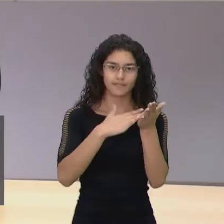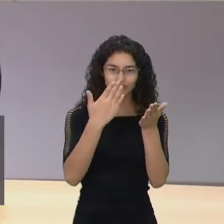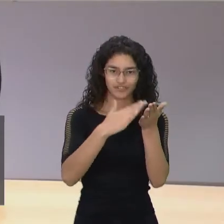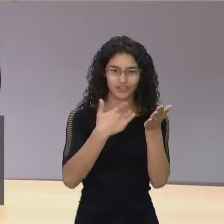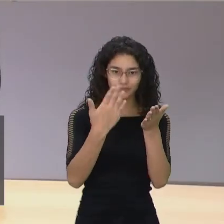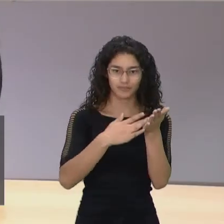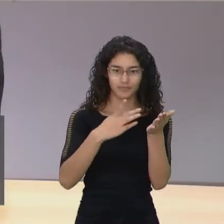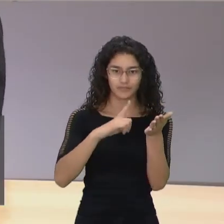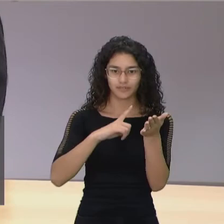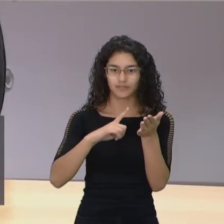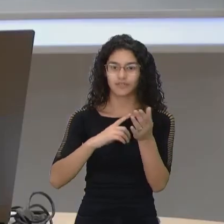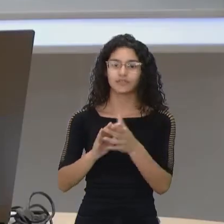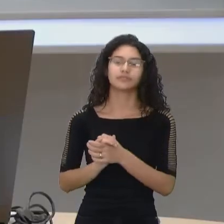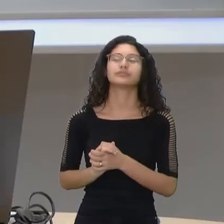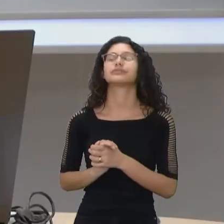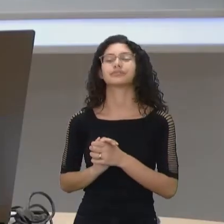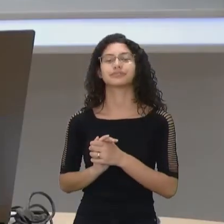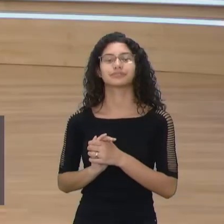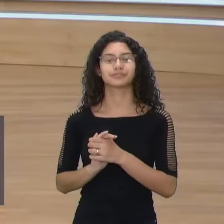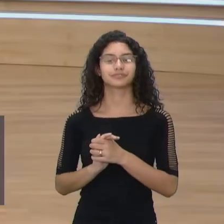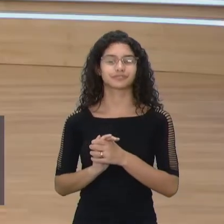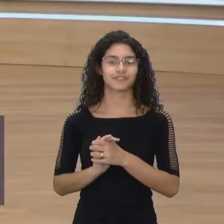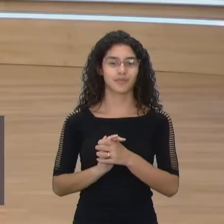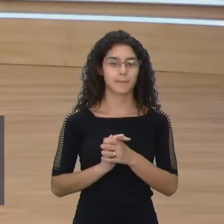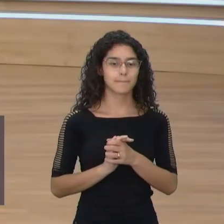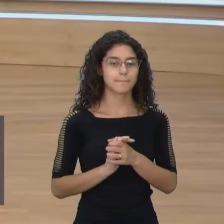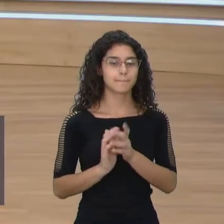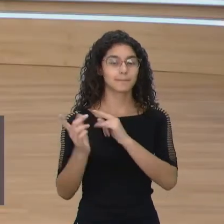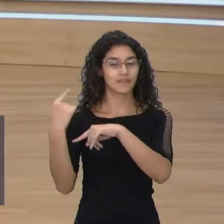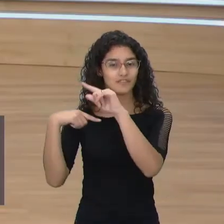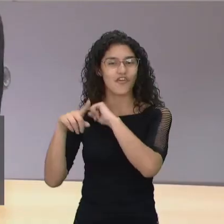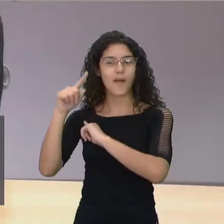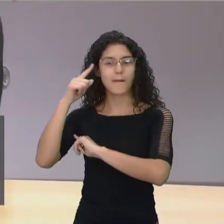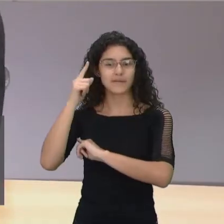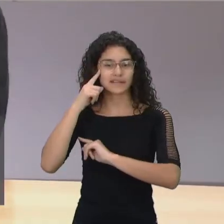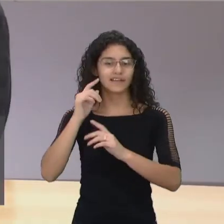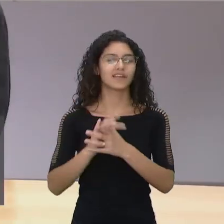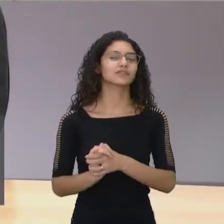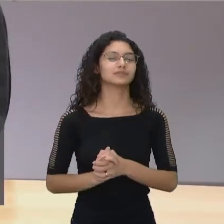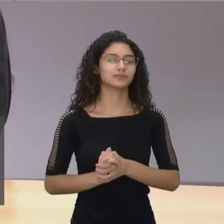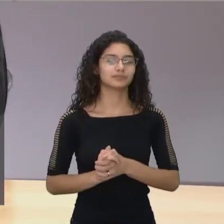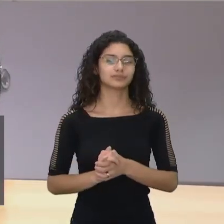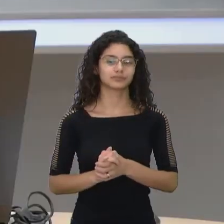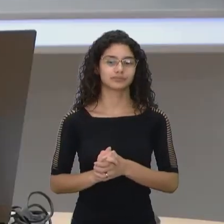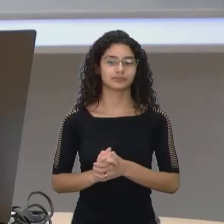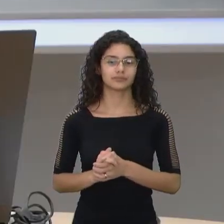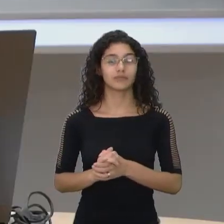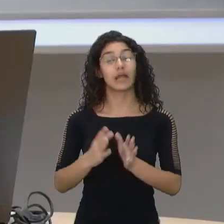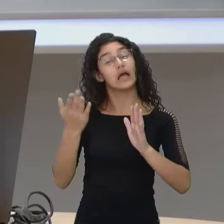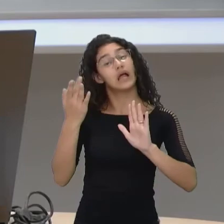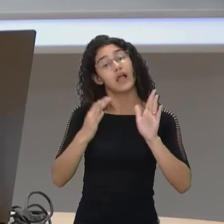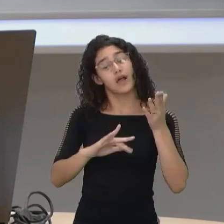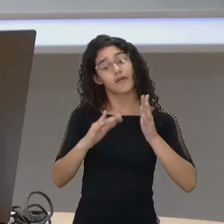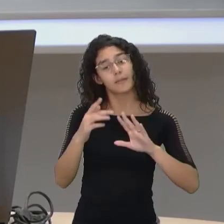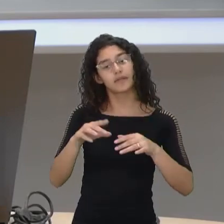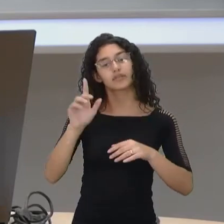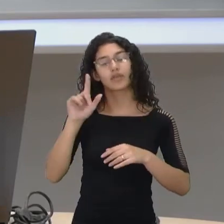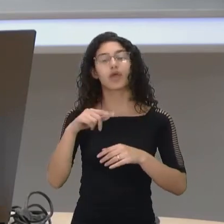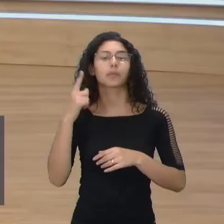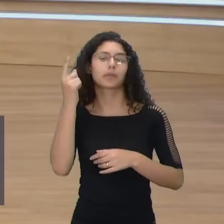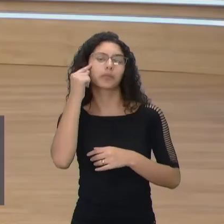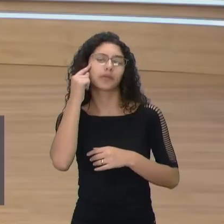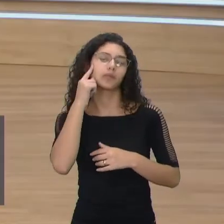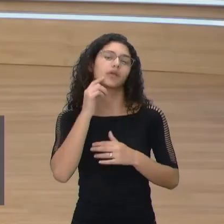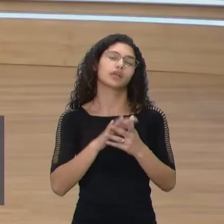passatempo? Certamente. Você tem que desenvolver, assim, você tem que, sabe, pensar a charada, né? Isso, exatamente. Provavelmente esse era o dilema em que